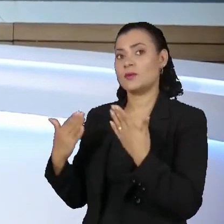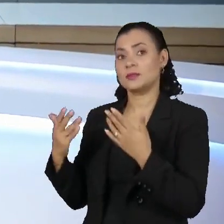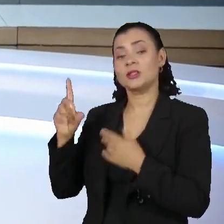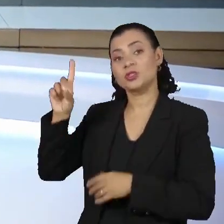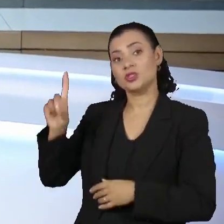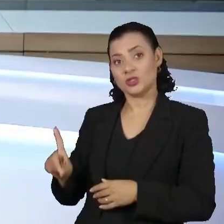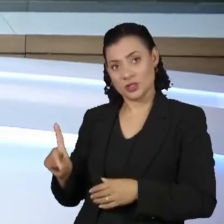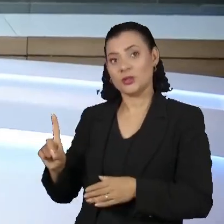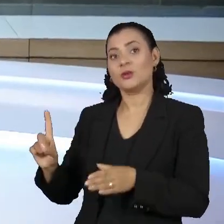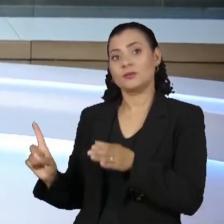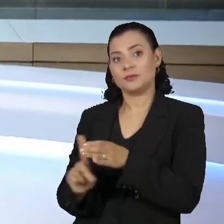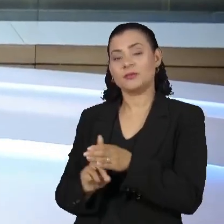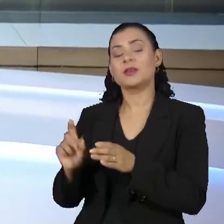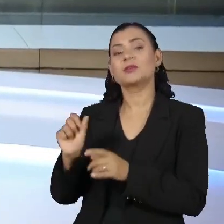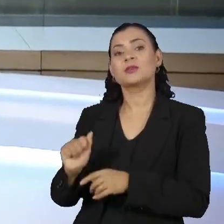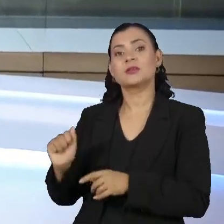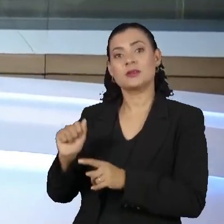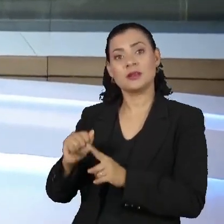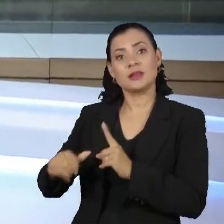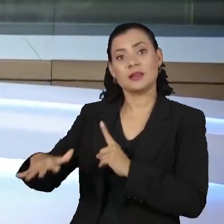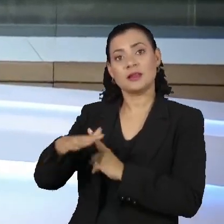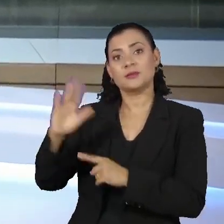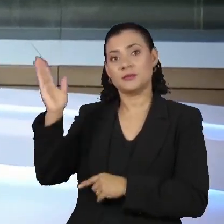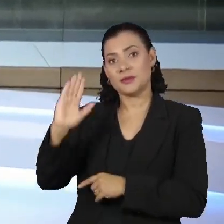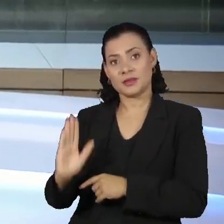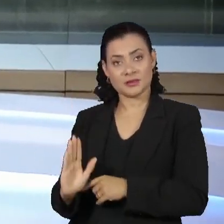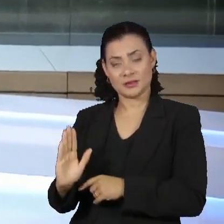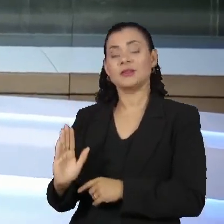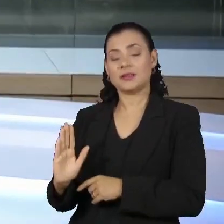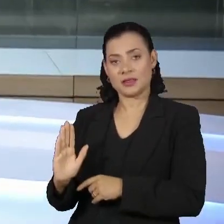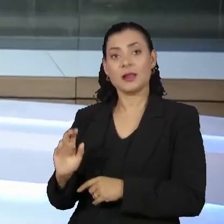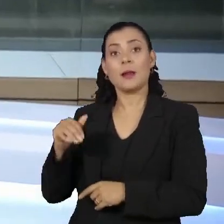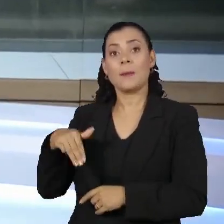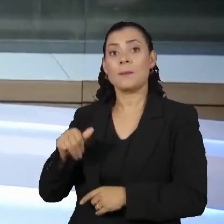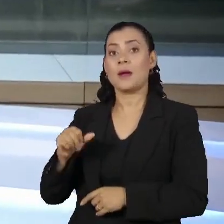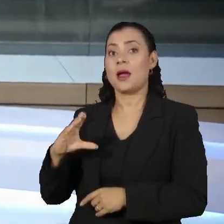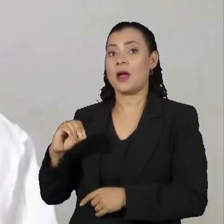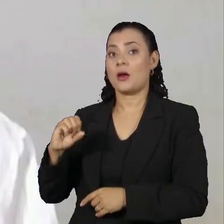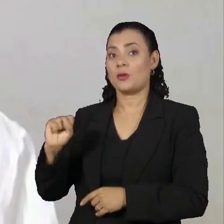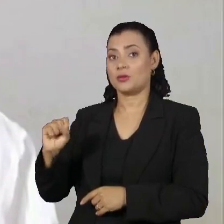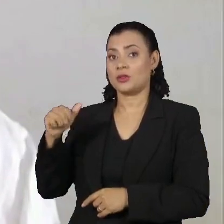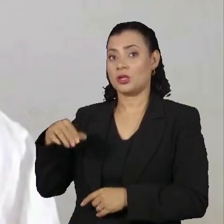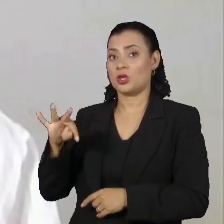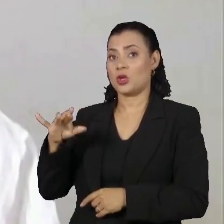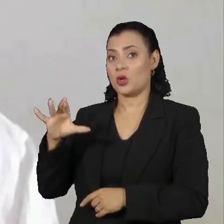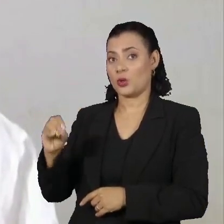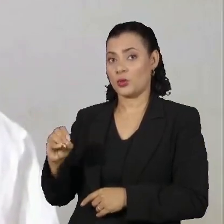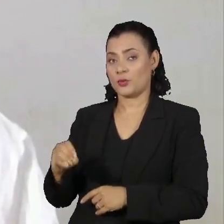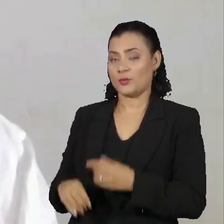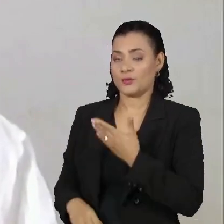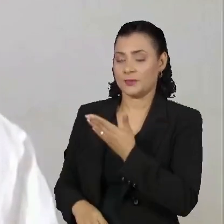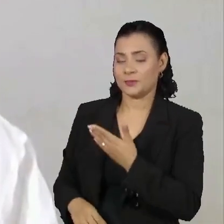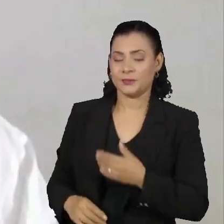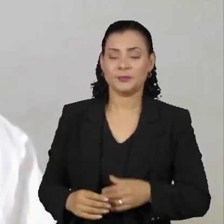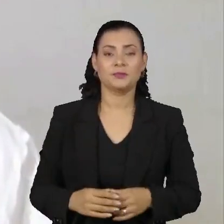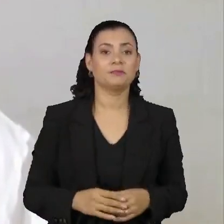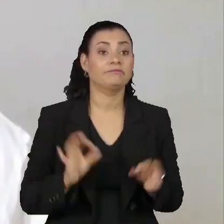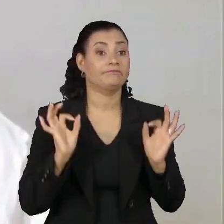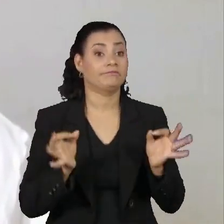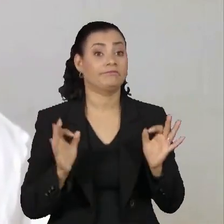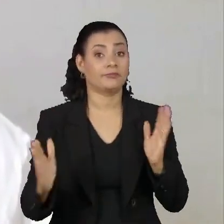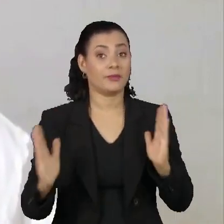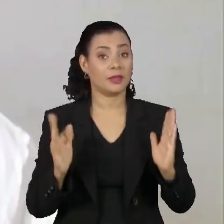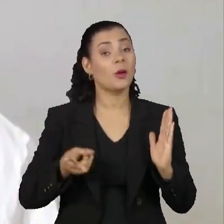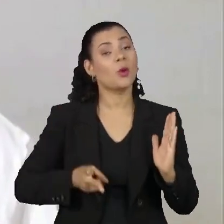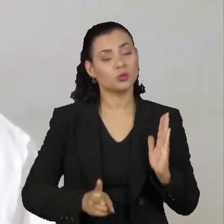o diretor da Sociedade Brasileira de Infectologia, Marcos Antônio Cirilo. Nós continuamos com uma pandemia,